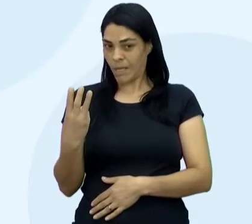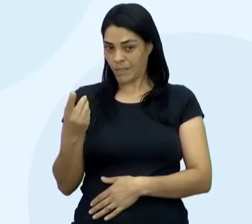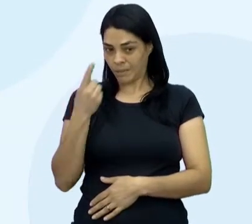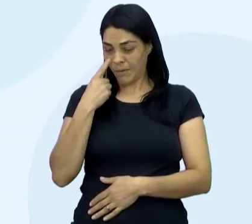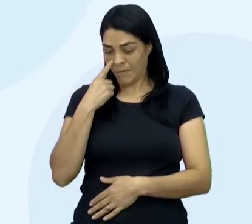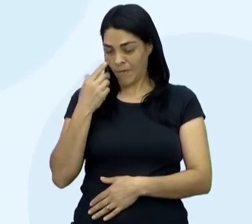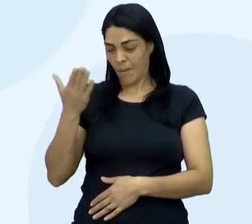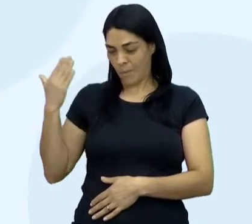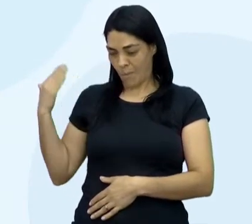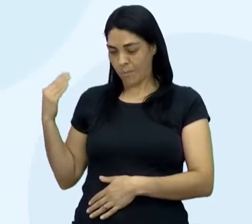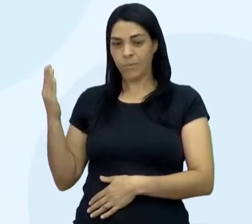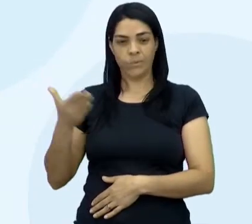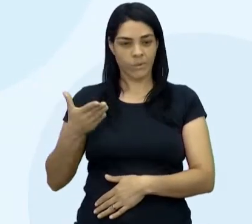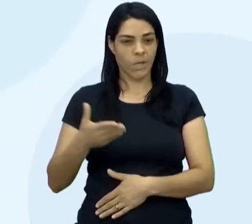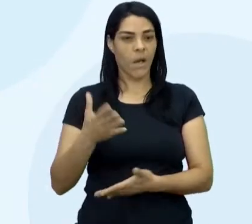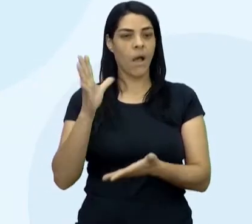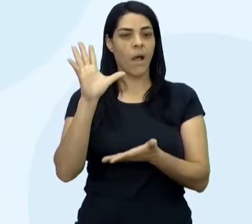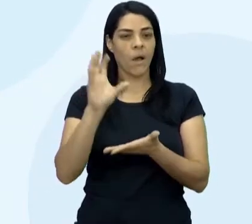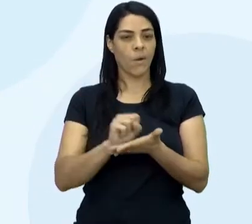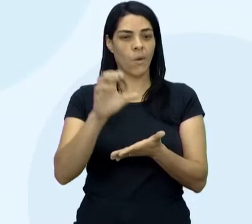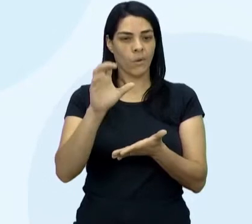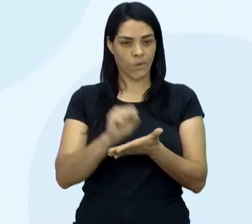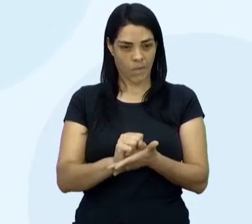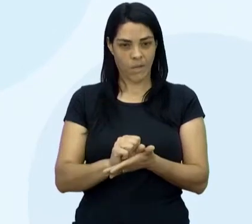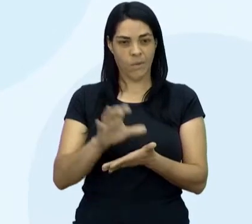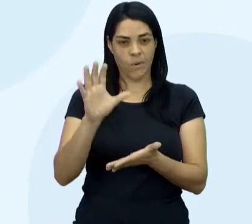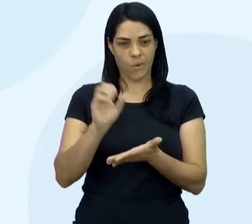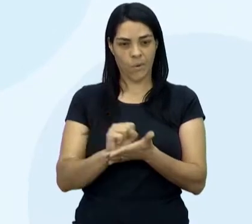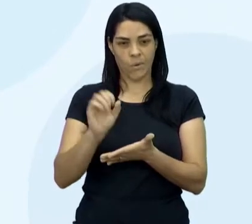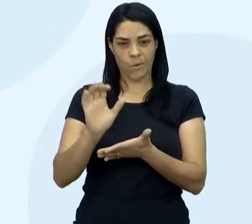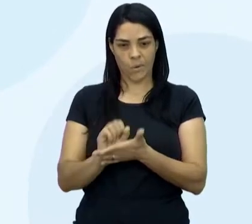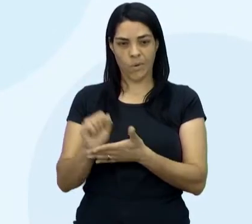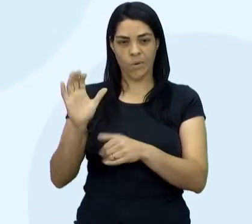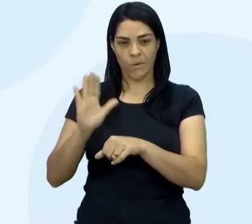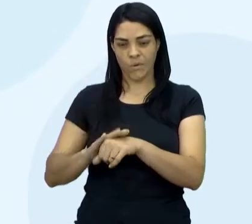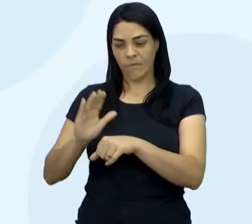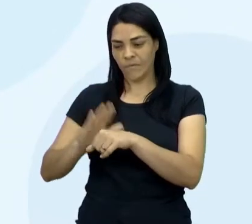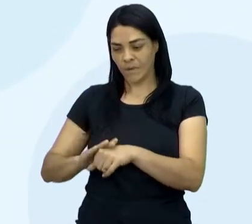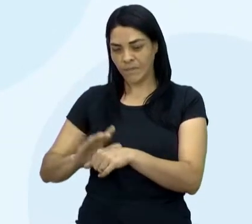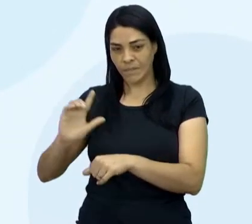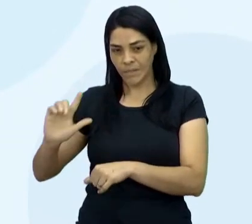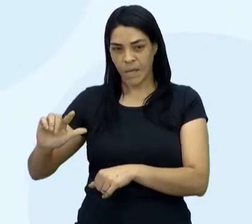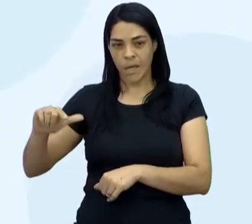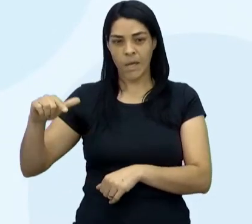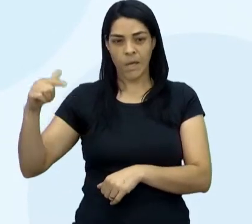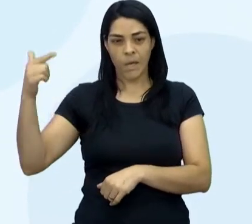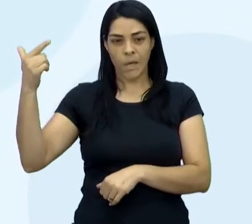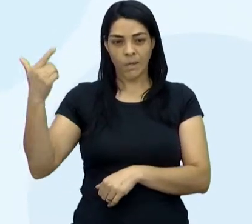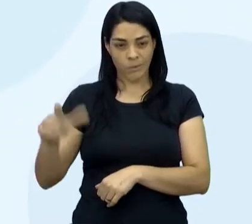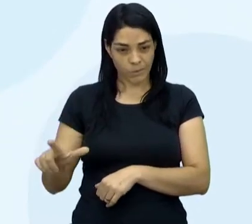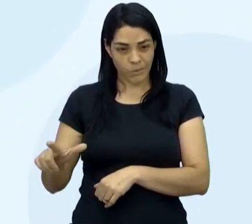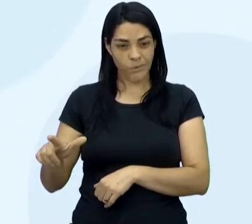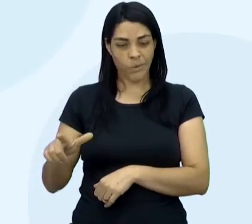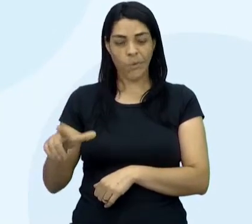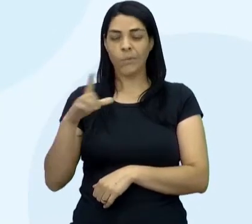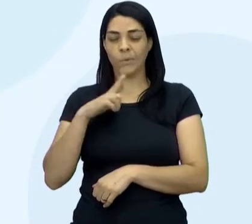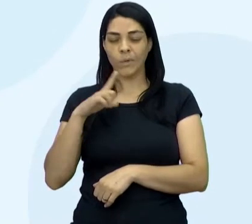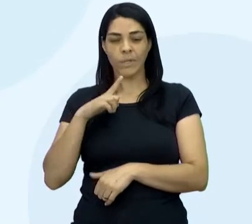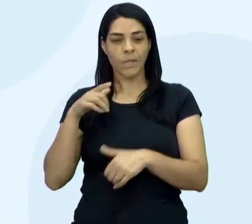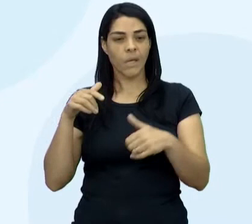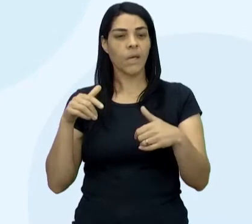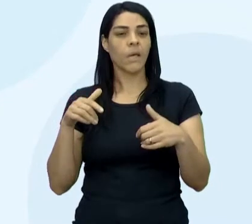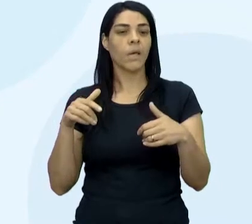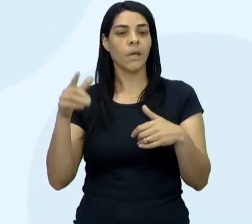com a questão da colônialidade de colonialidade que são questões aí ligadas e que tem aí o nascimento dentro